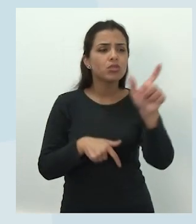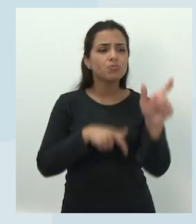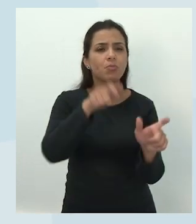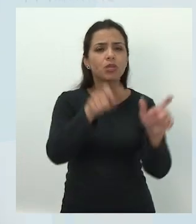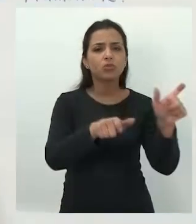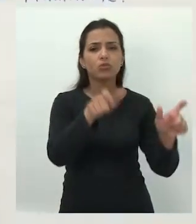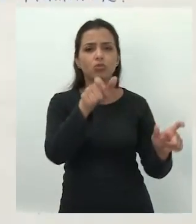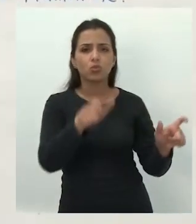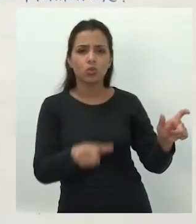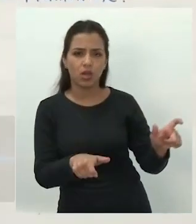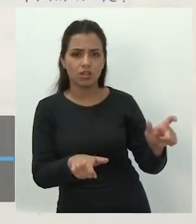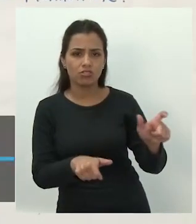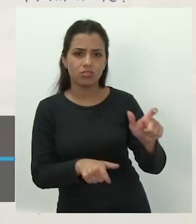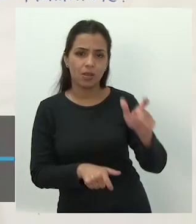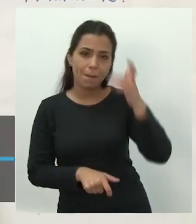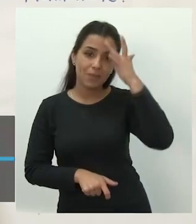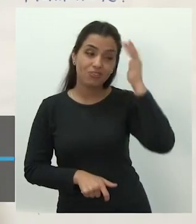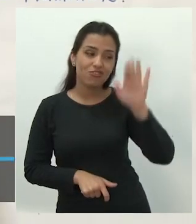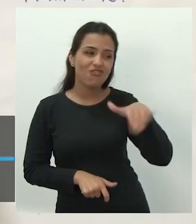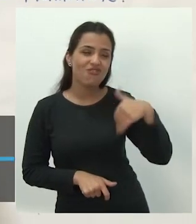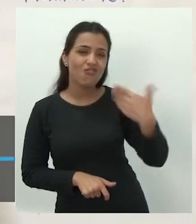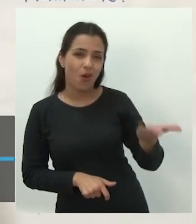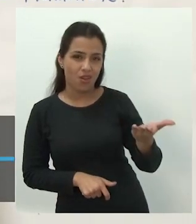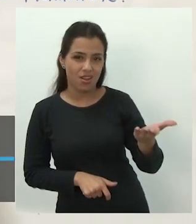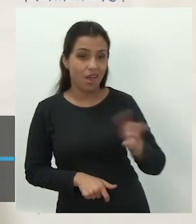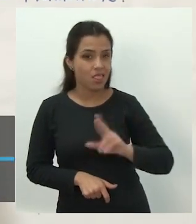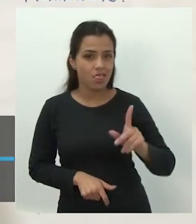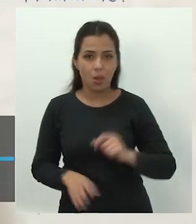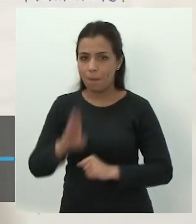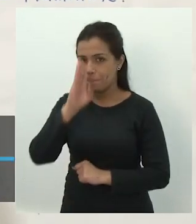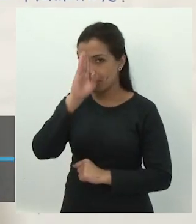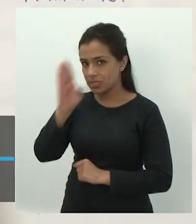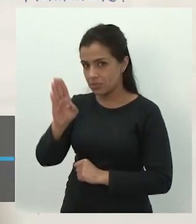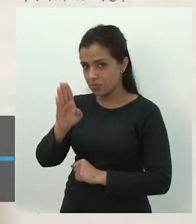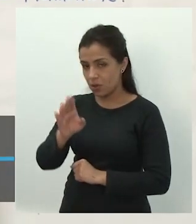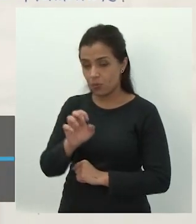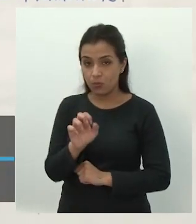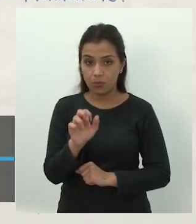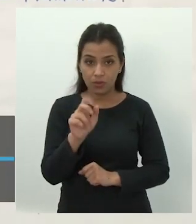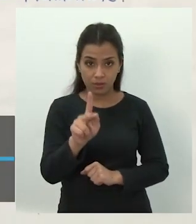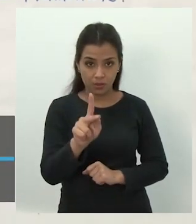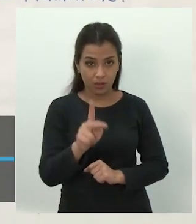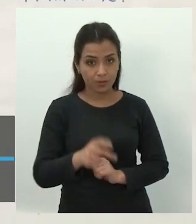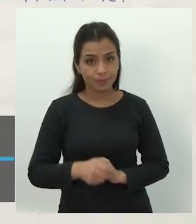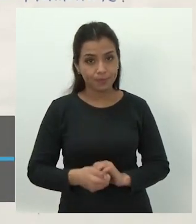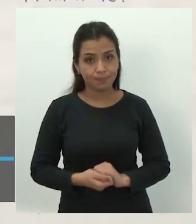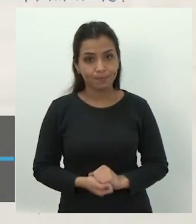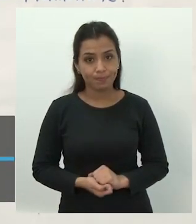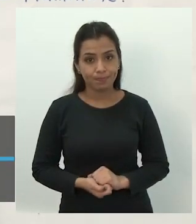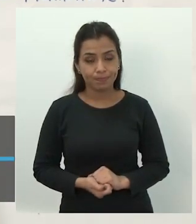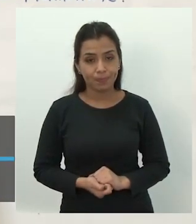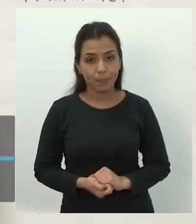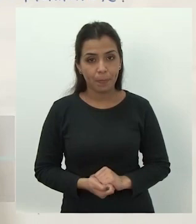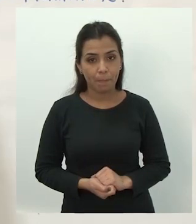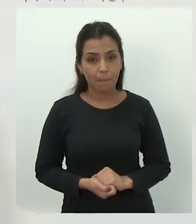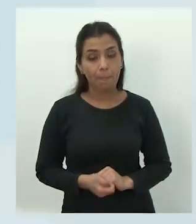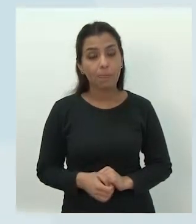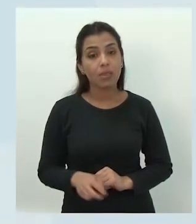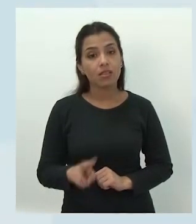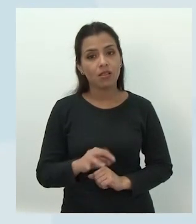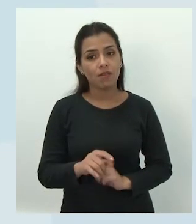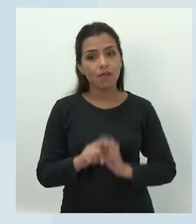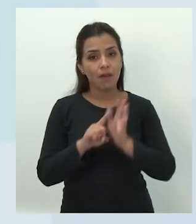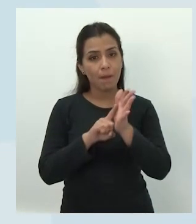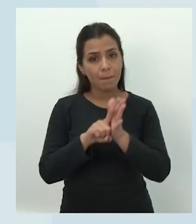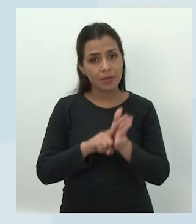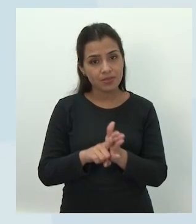estão de fora, ou seja, os coadjuvantes, não o personagem principal. Tá? Olha só, então, vocês vão pesquisar em livros, na internet,